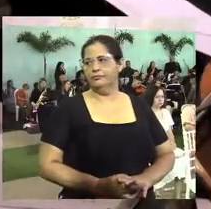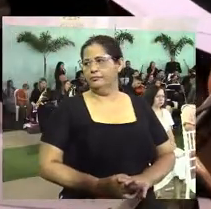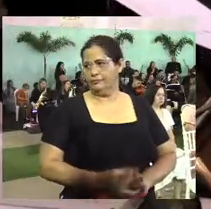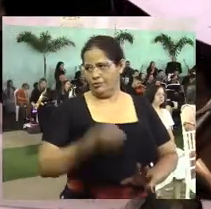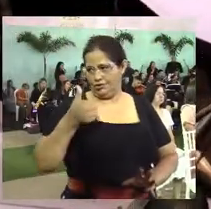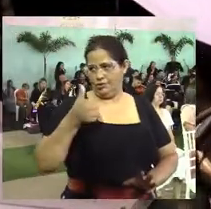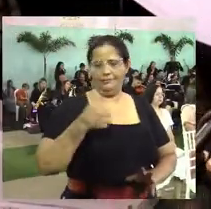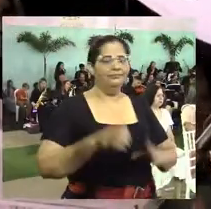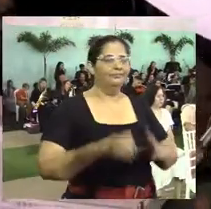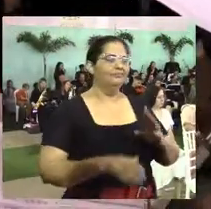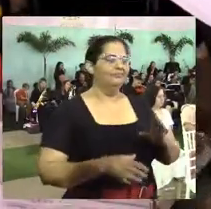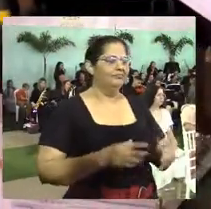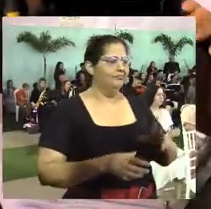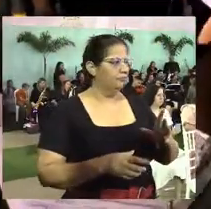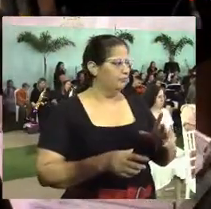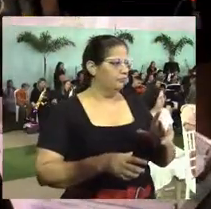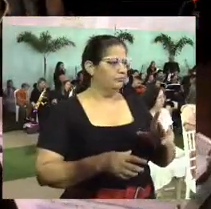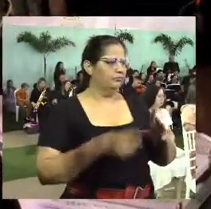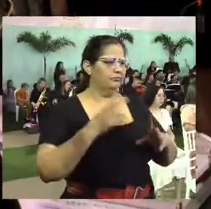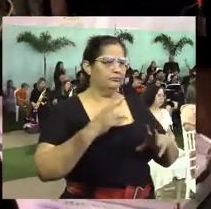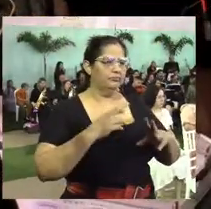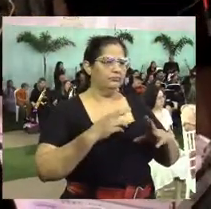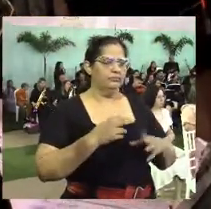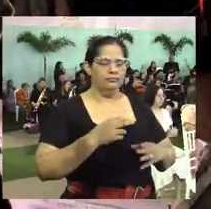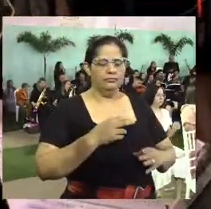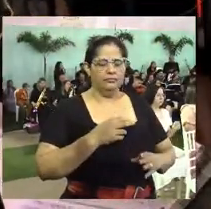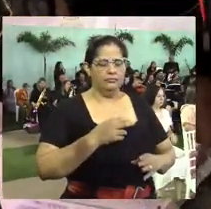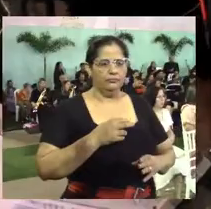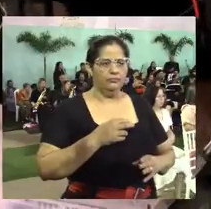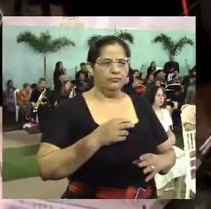é teus olhos verdes